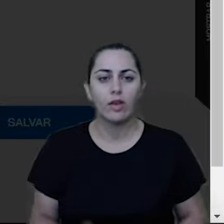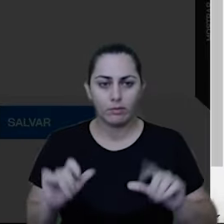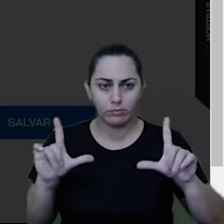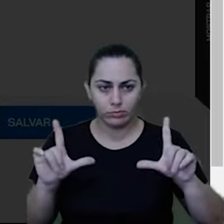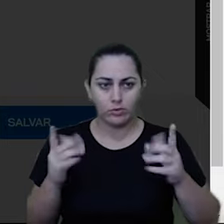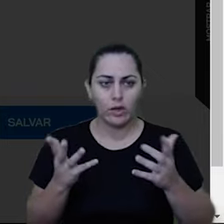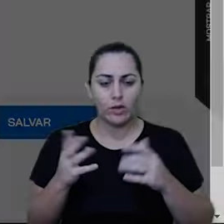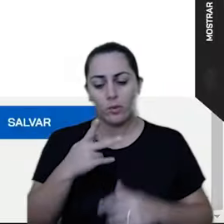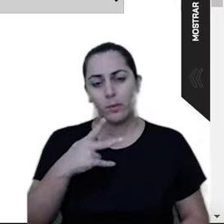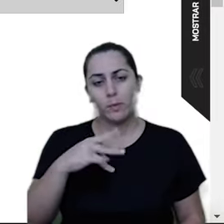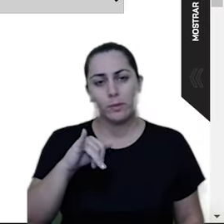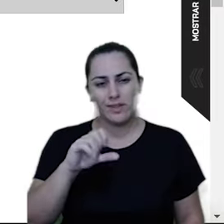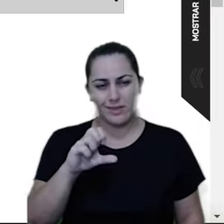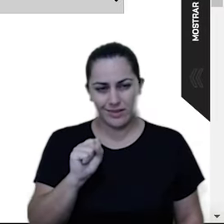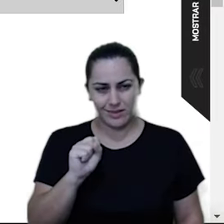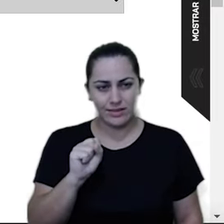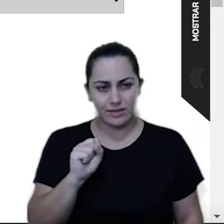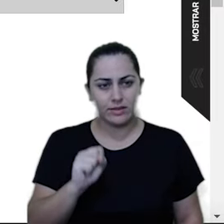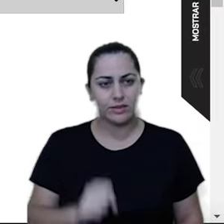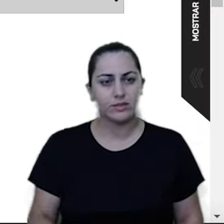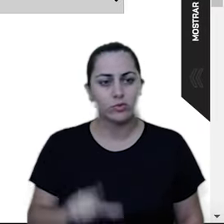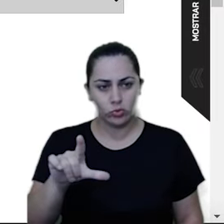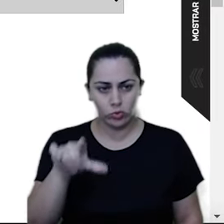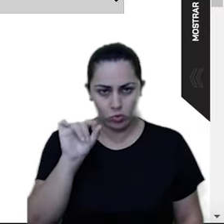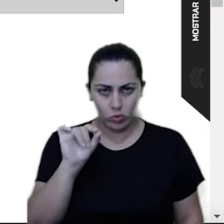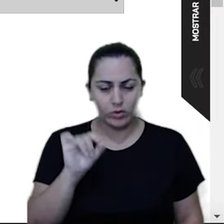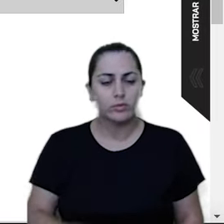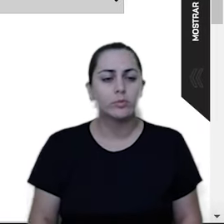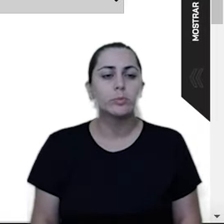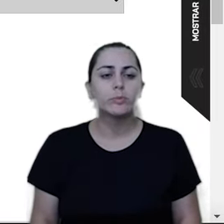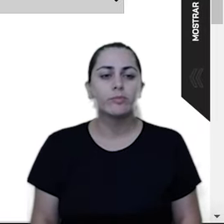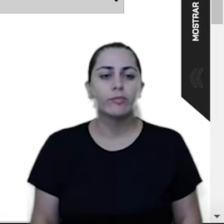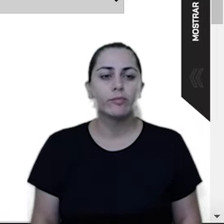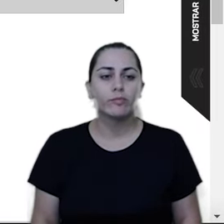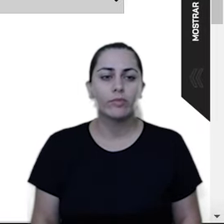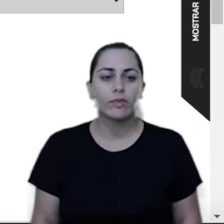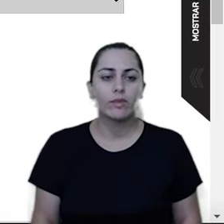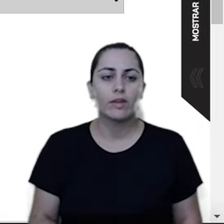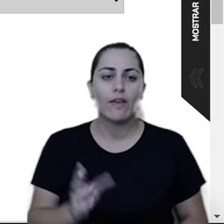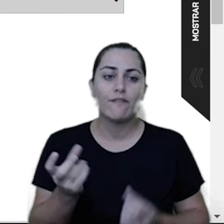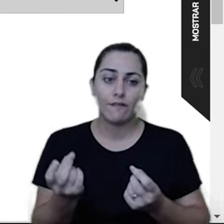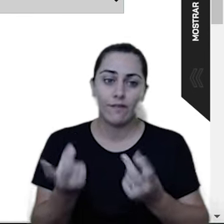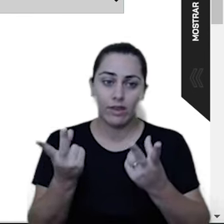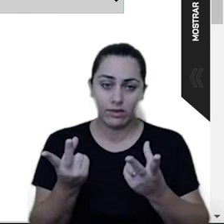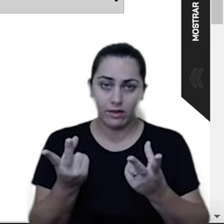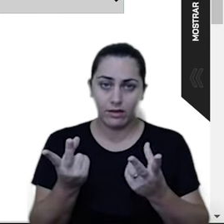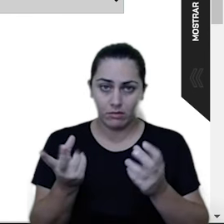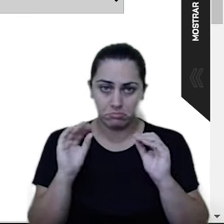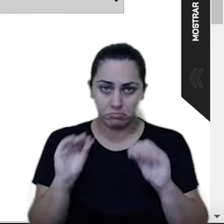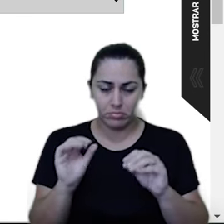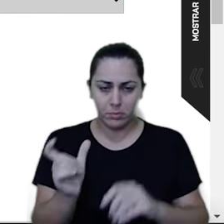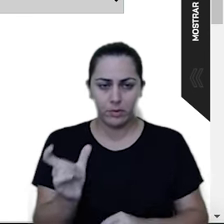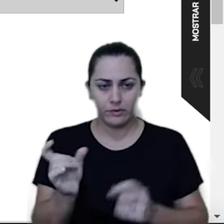apareça para mim lá o PIS né eu venho aqui seleciono PIS eu vou falar que é o PIS de venda PIS